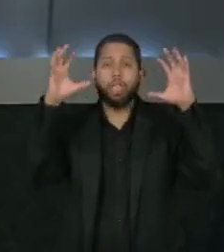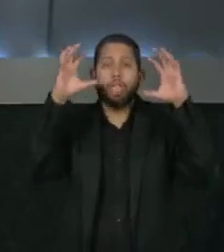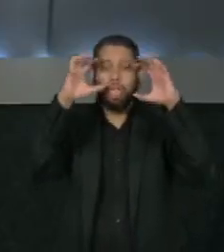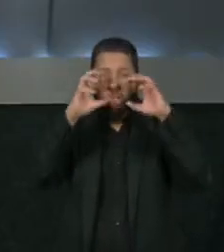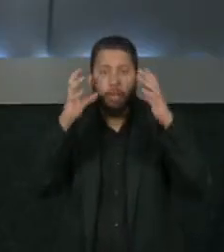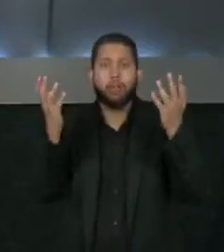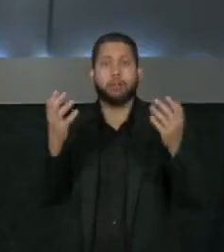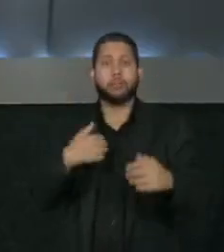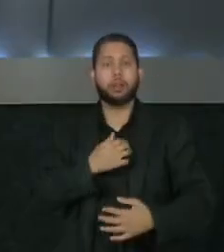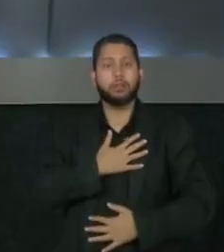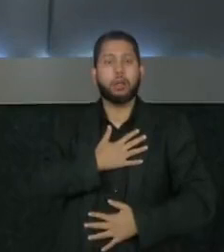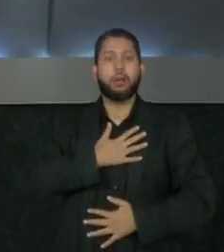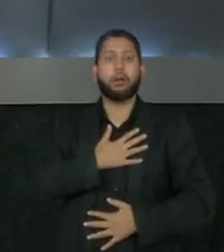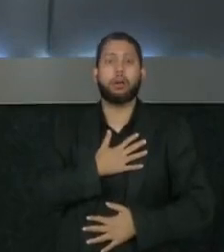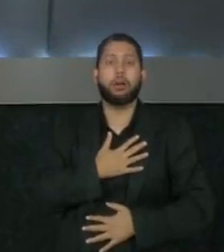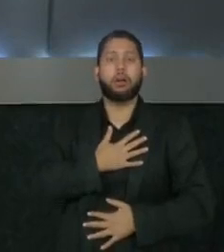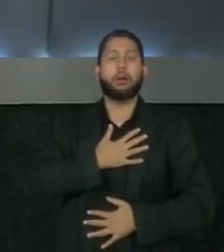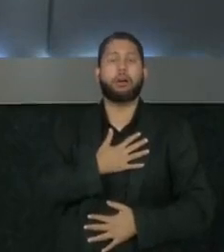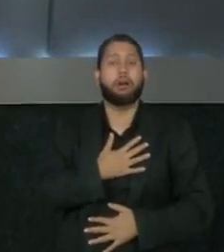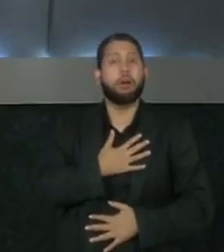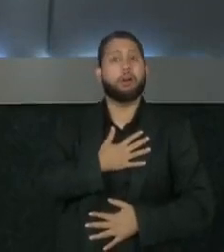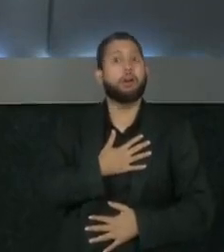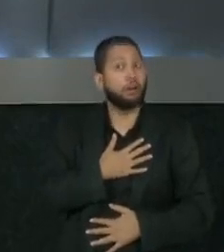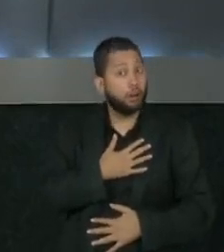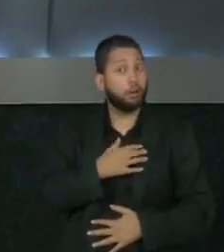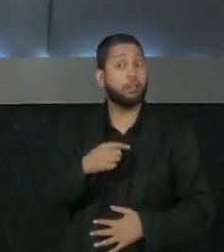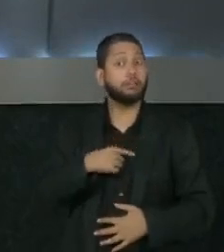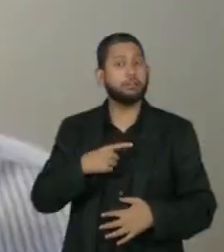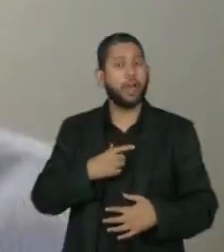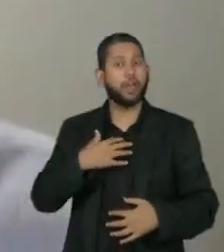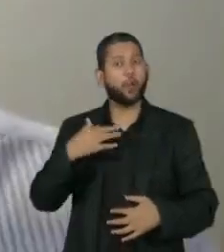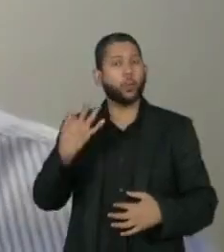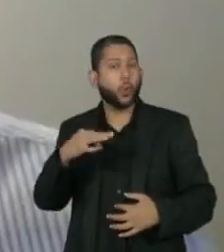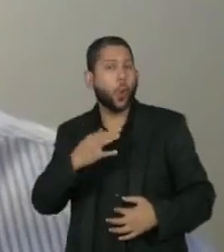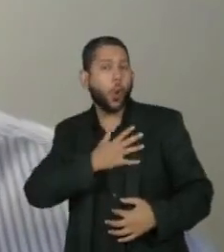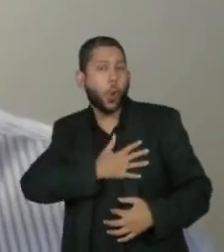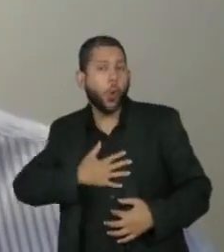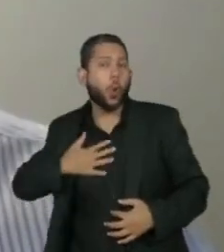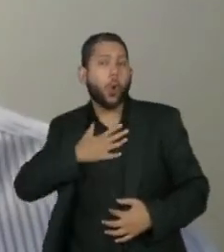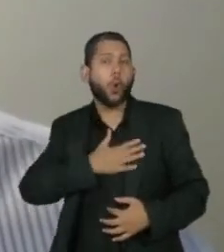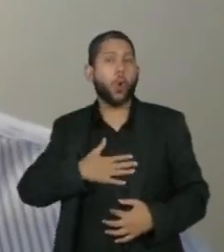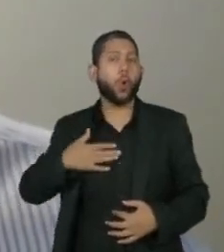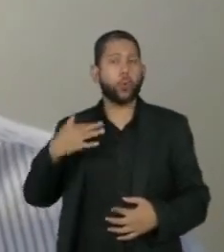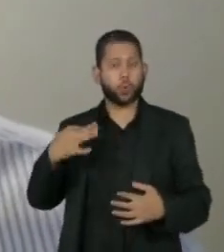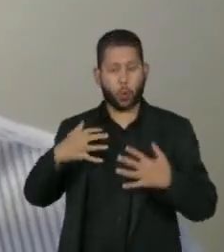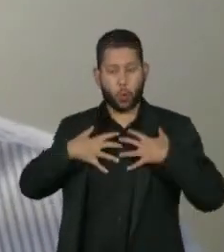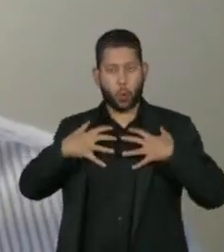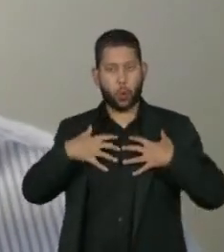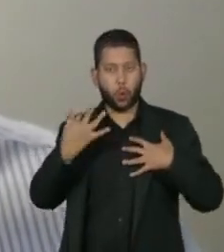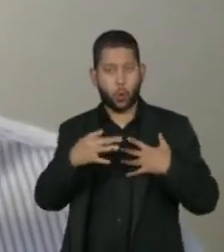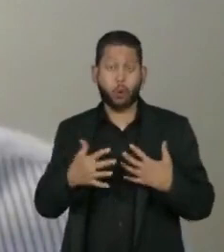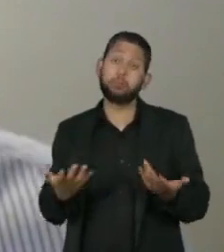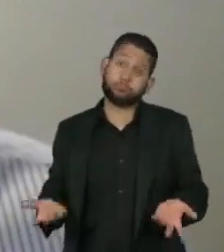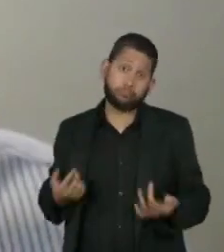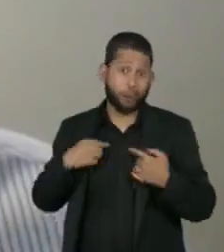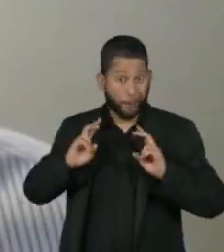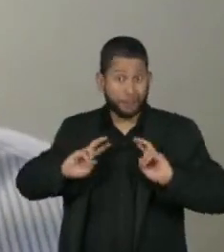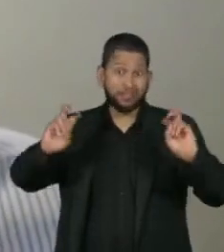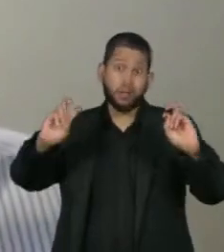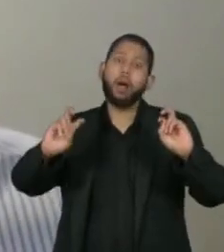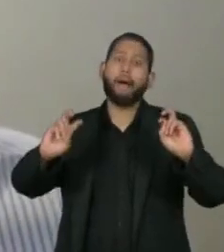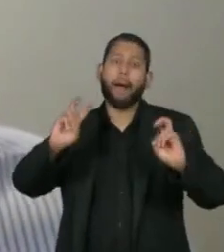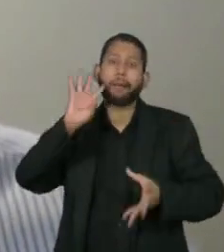uma falta de ar ao fazer esforço, uma dor no peito. Isso pode levantar a possibilidade de